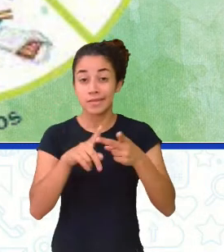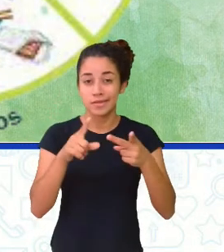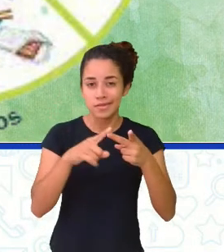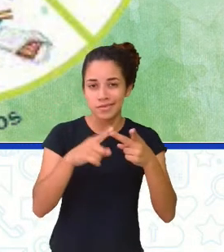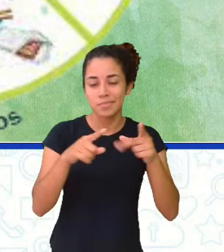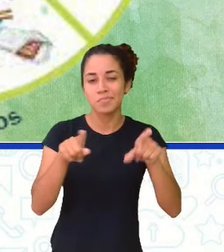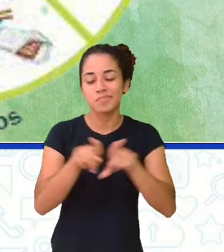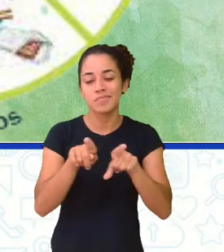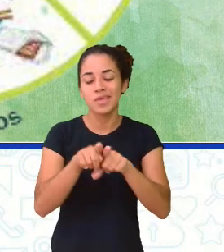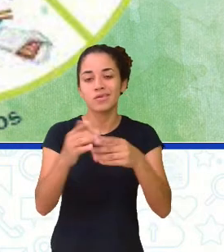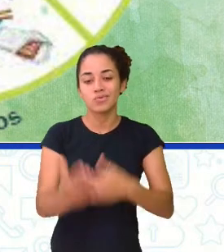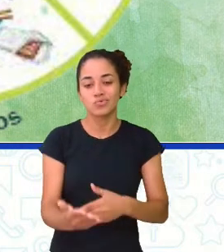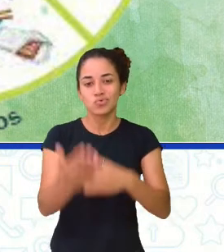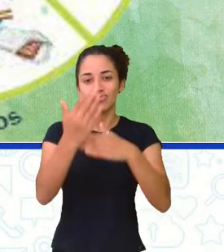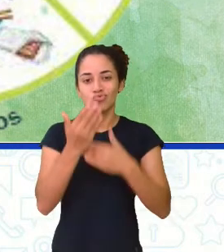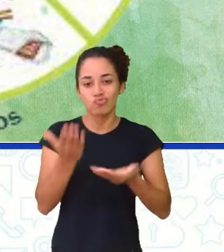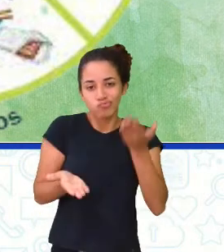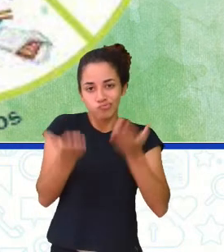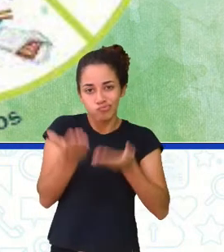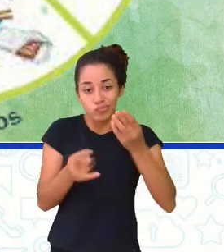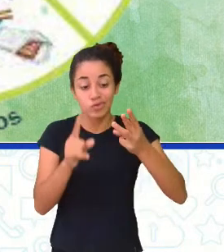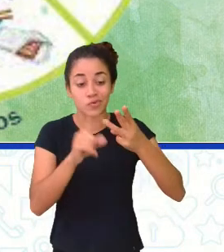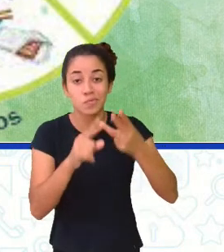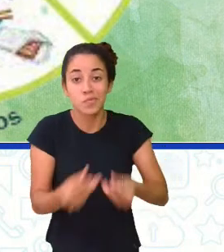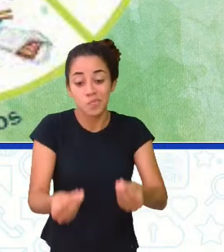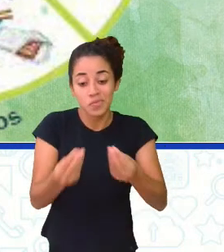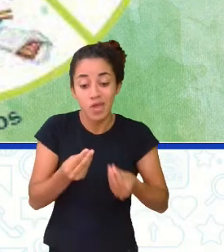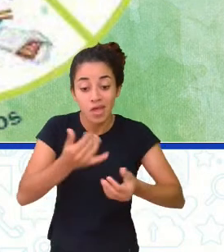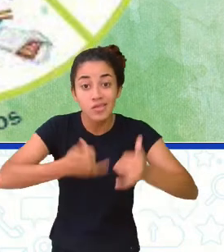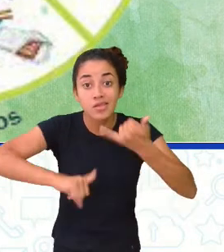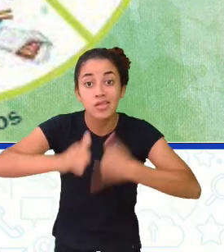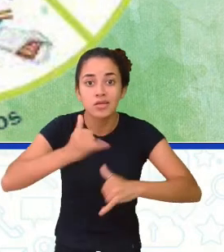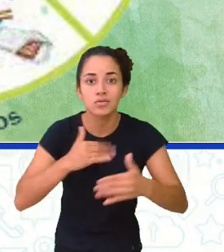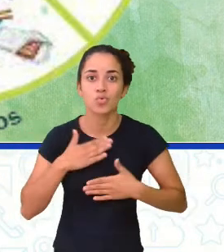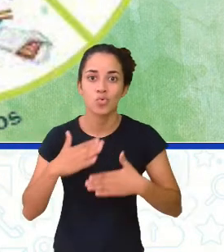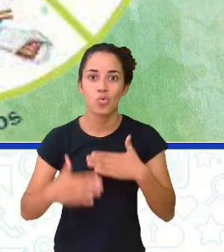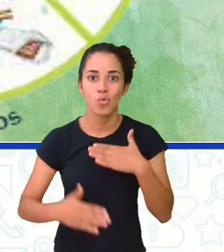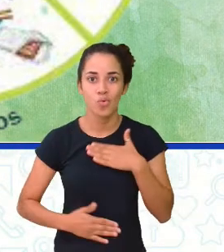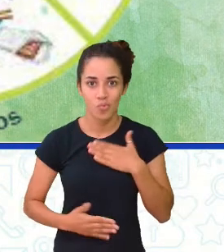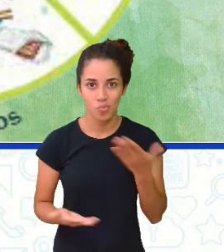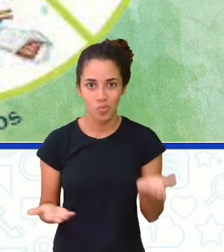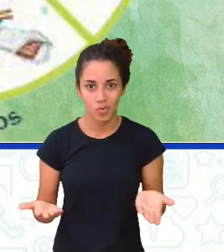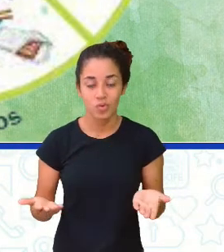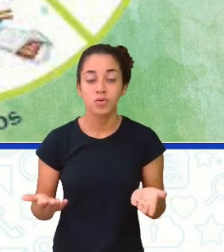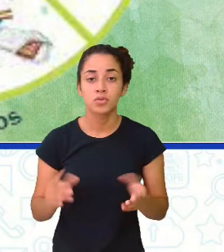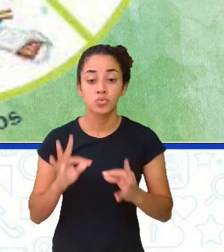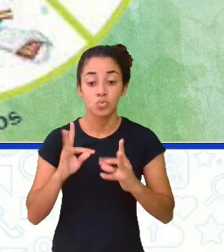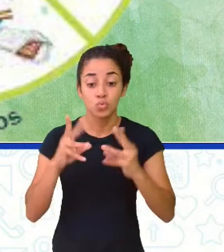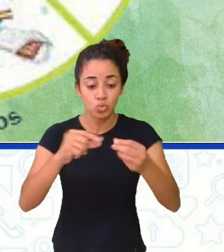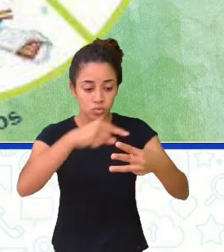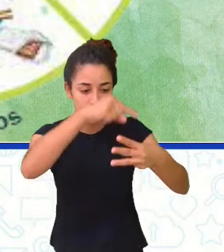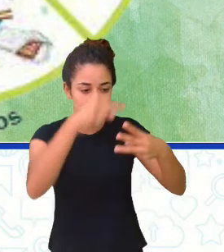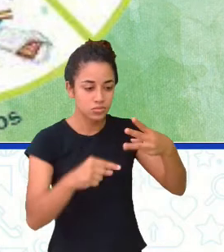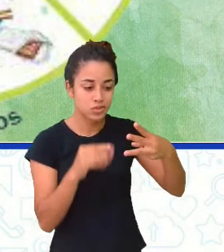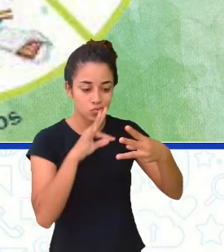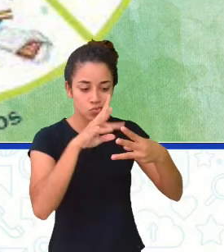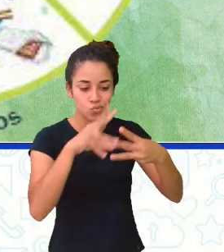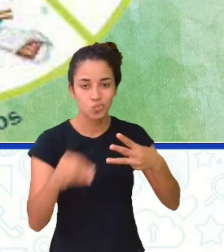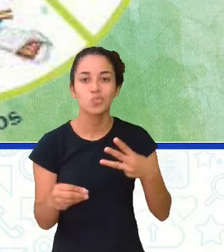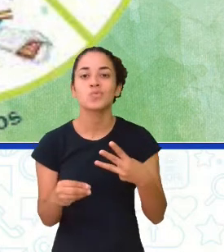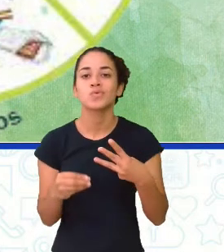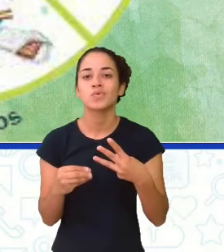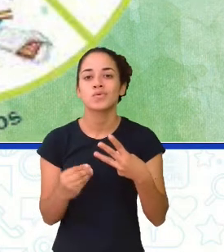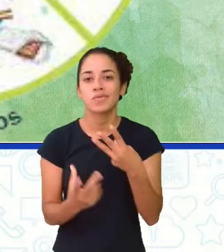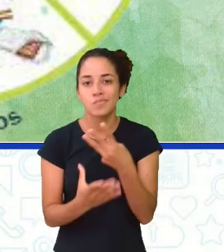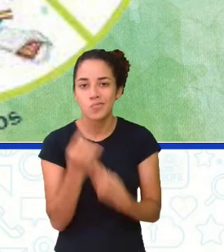regular e alimentos que vão fornecer energia ao nosso corpo. Então, todos juntos, eles têm essa função, né, de